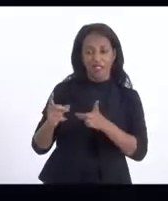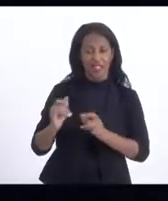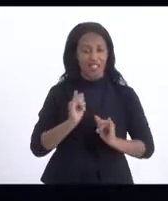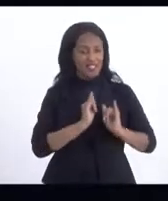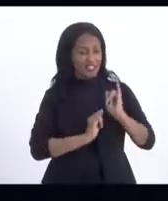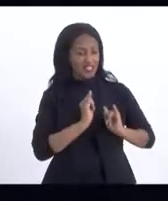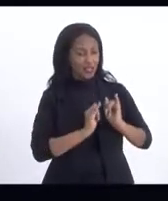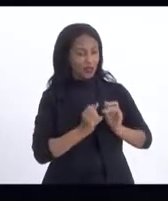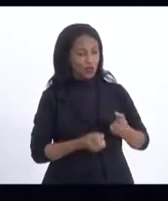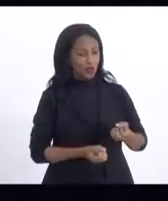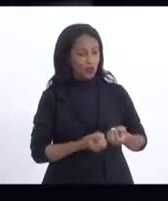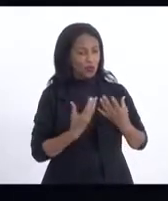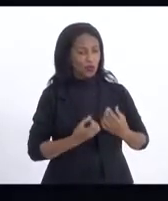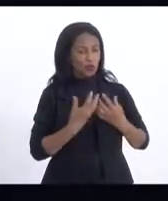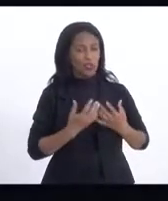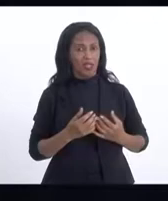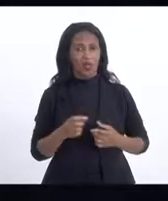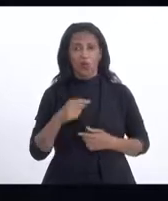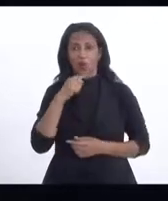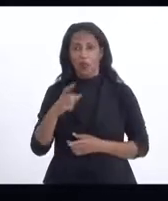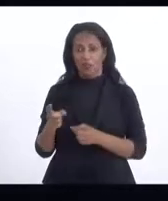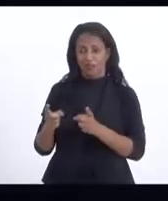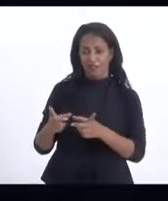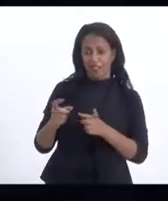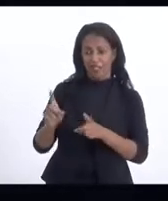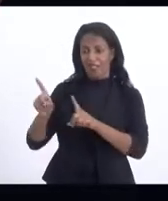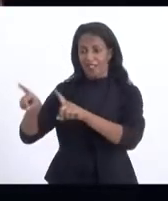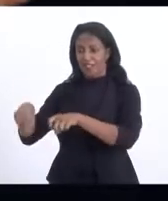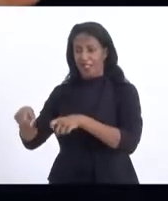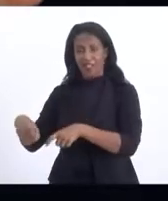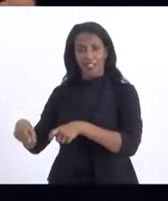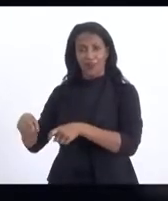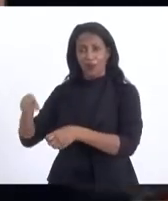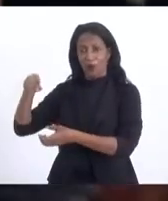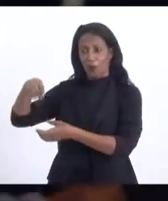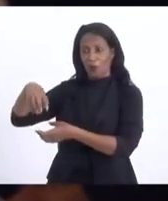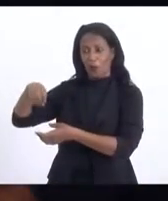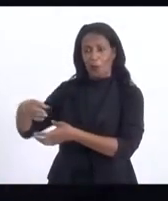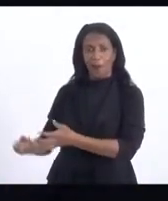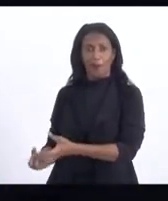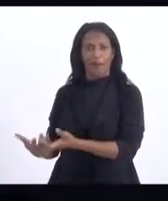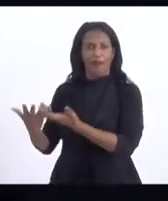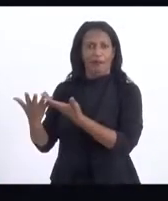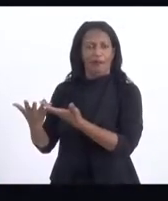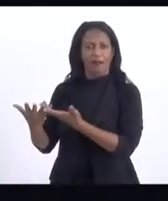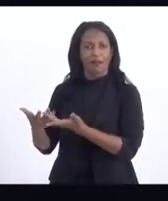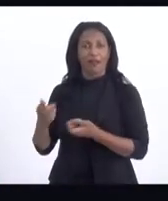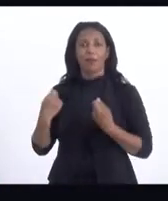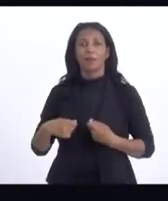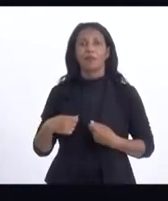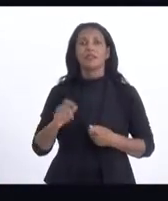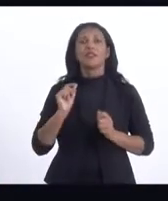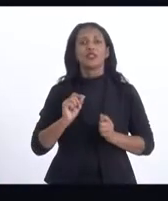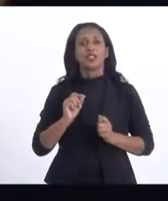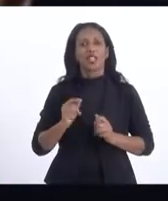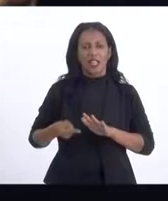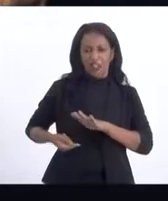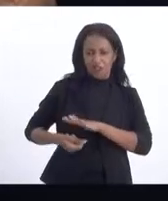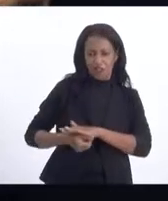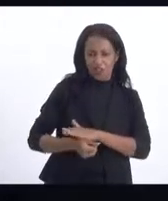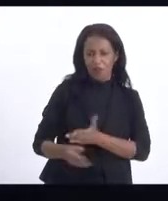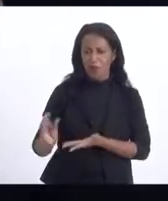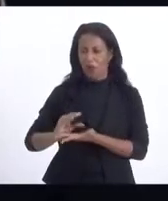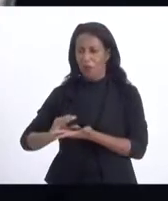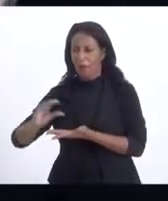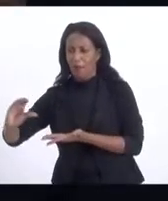produzir. Não conseguimos vender se a agricultura não produzir. Então, nós precisamos de investimento na indústria e na